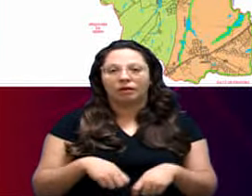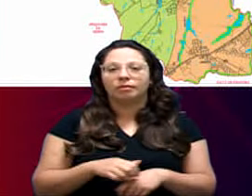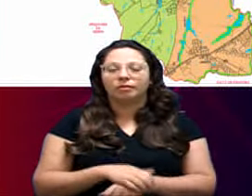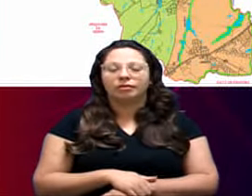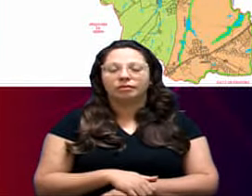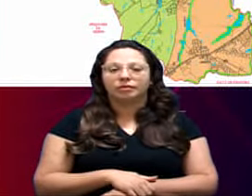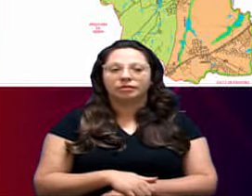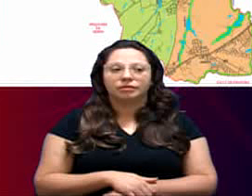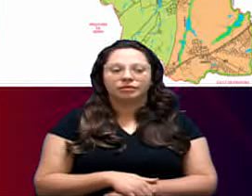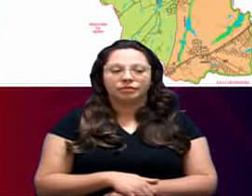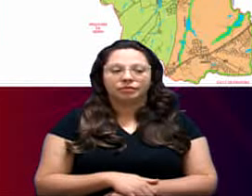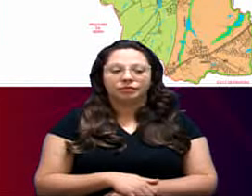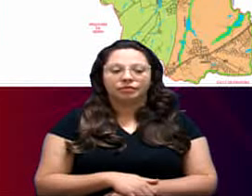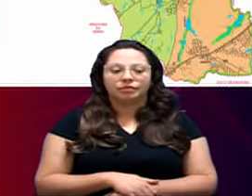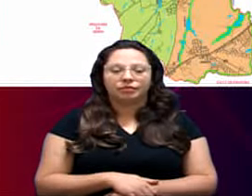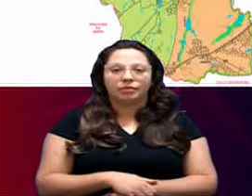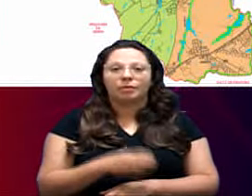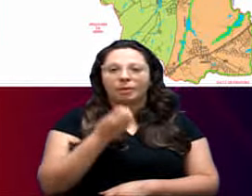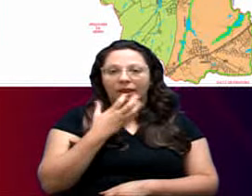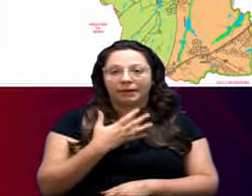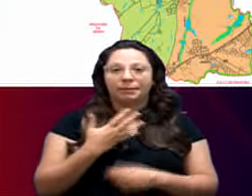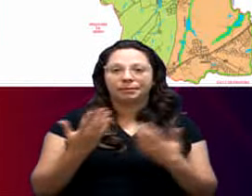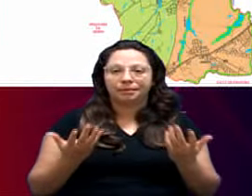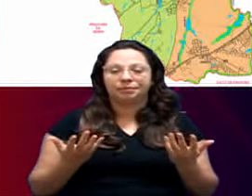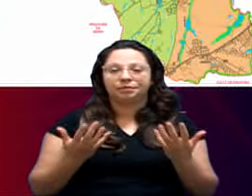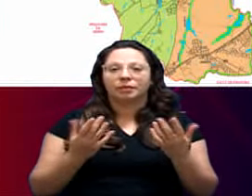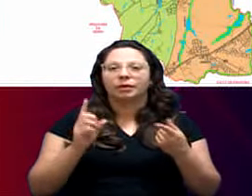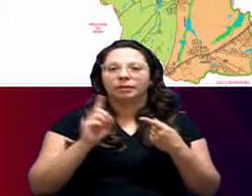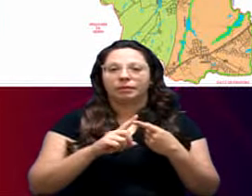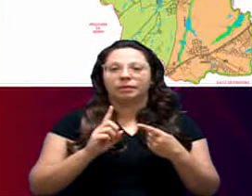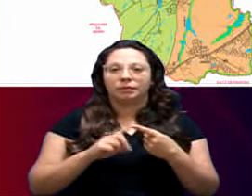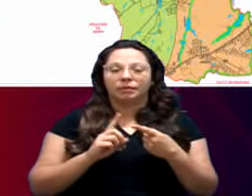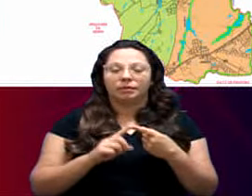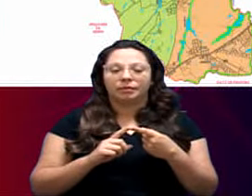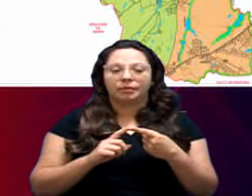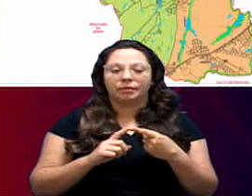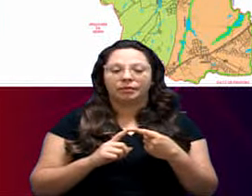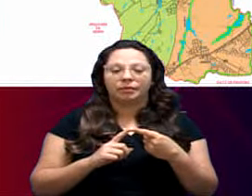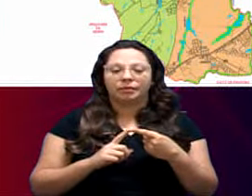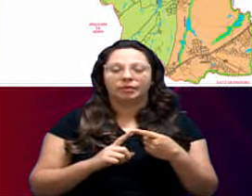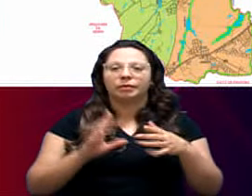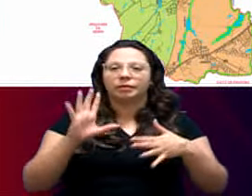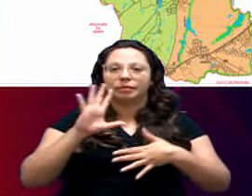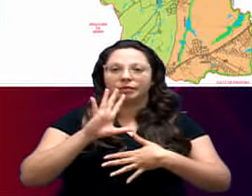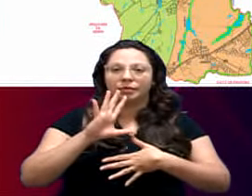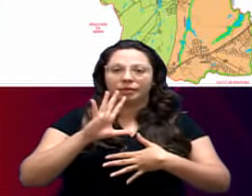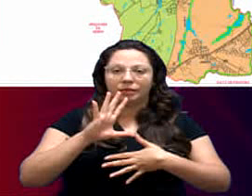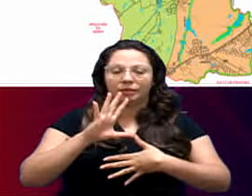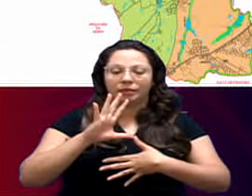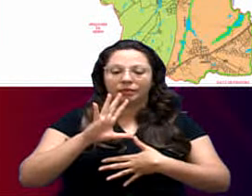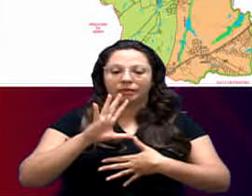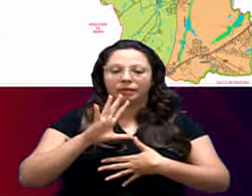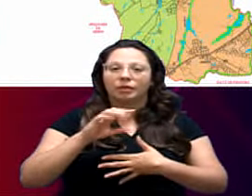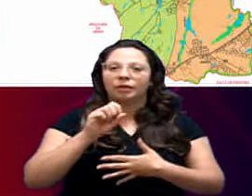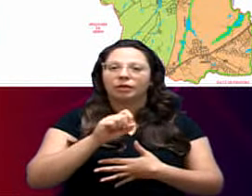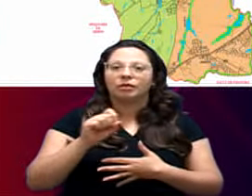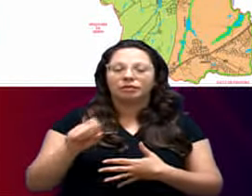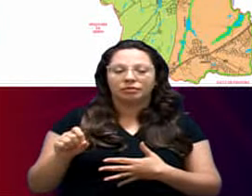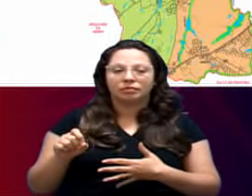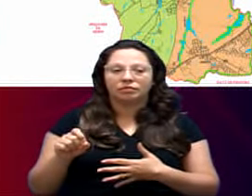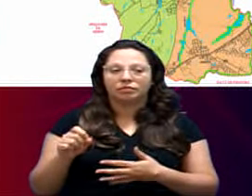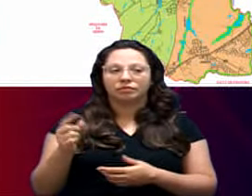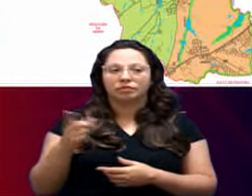bom o o primeiro mapa a gente traz